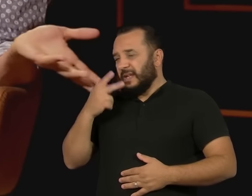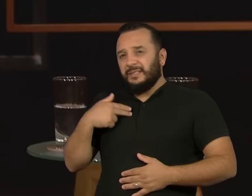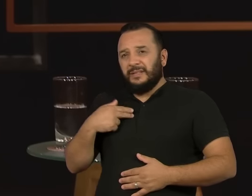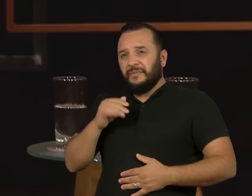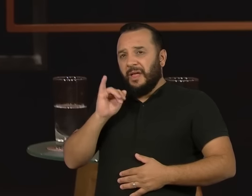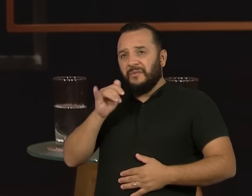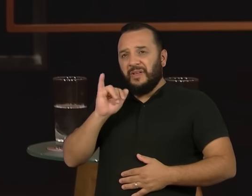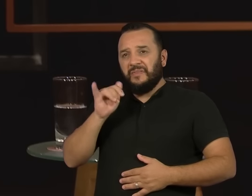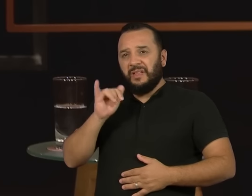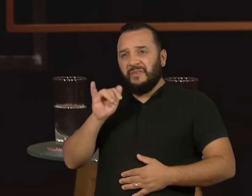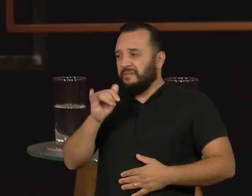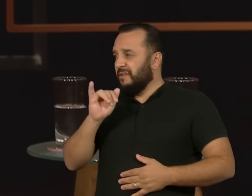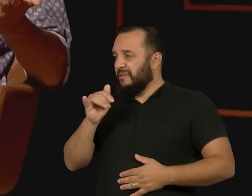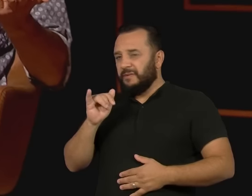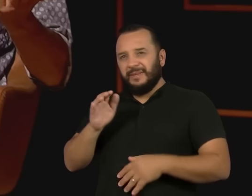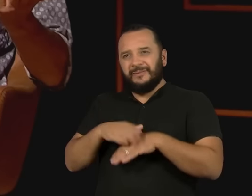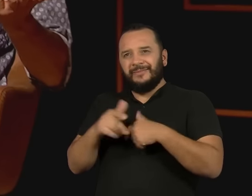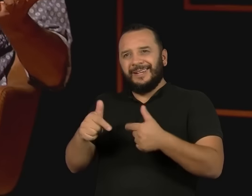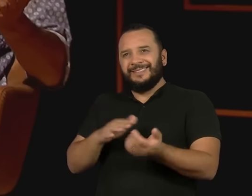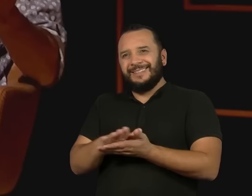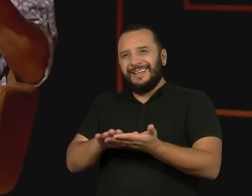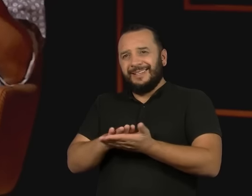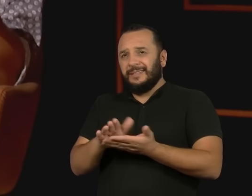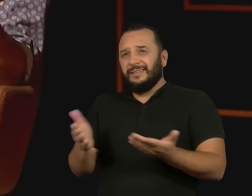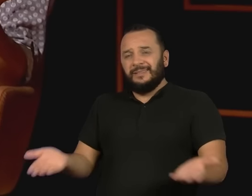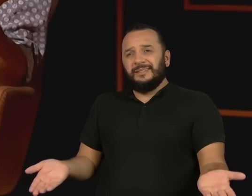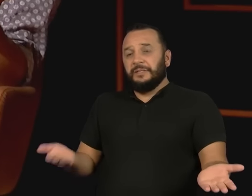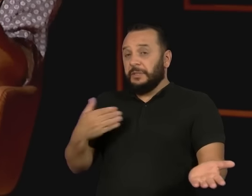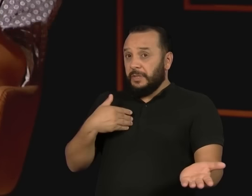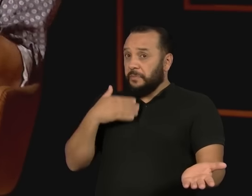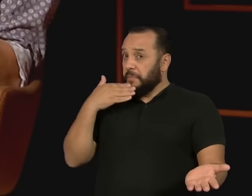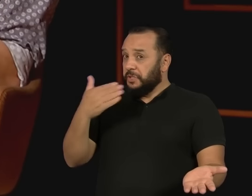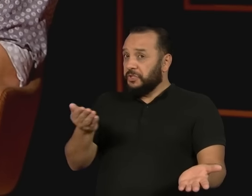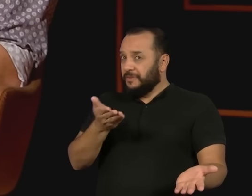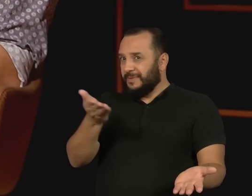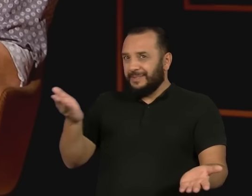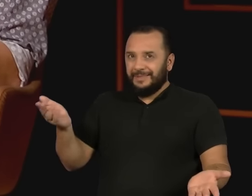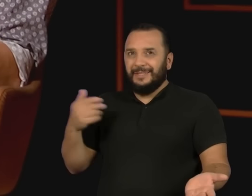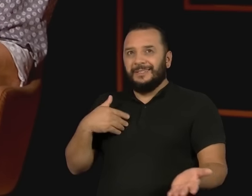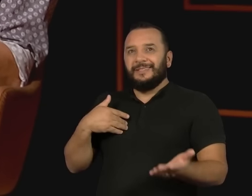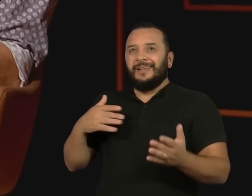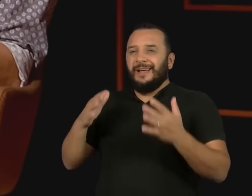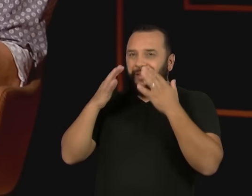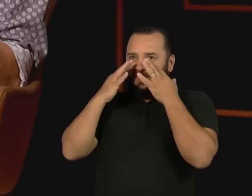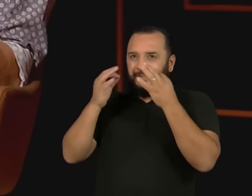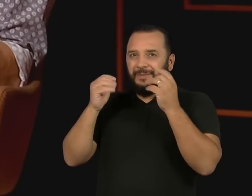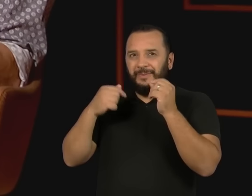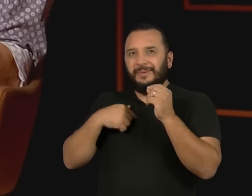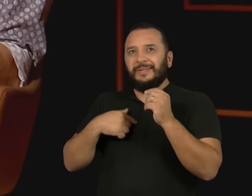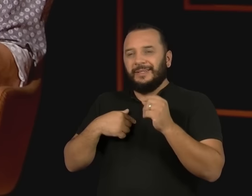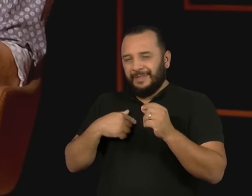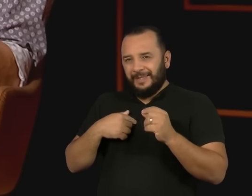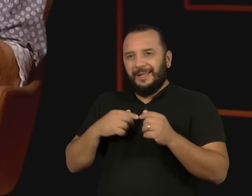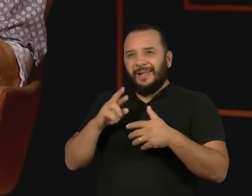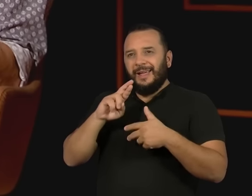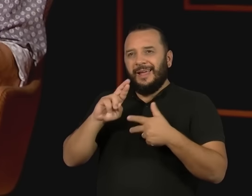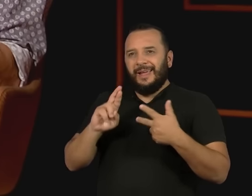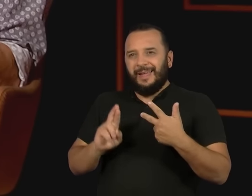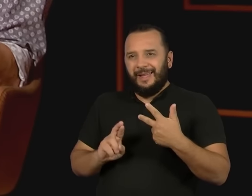E o que eu costumo pedir para as pessoas nesse assunto é para se ligarem nos R's. Reduzir,